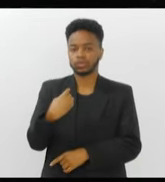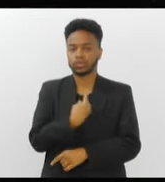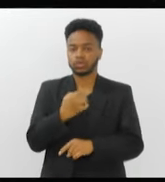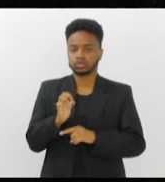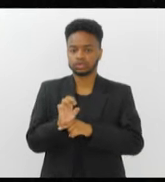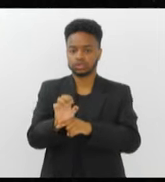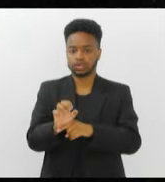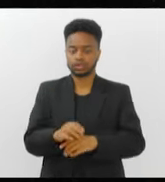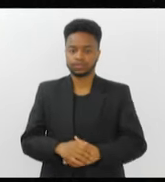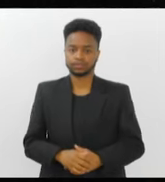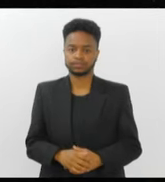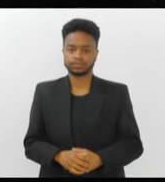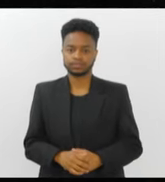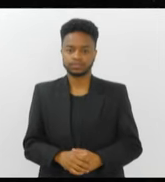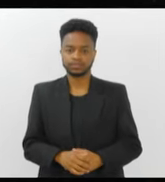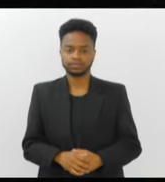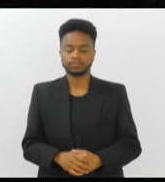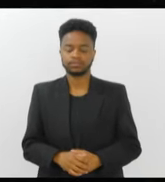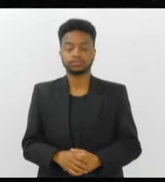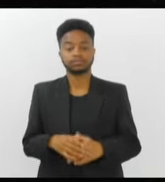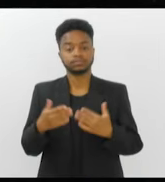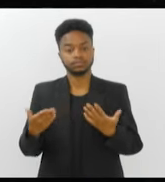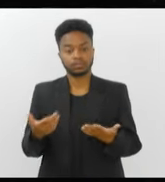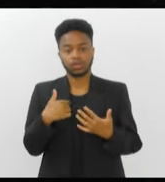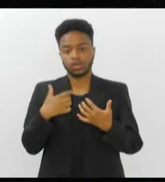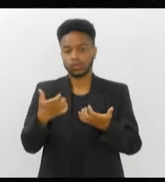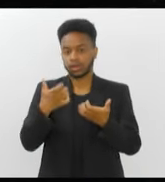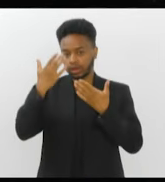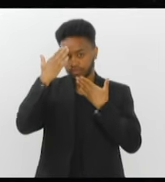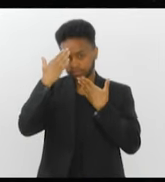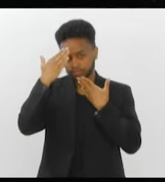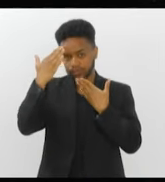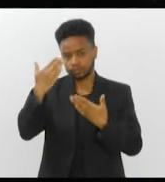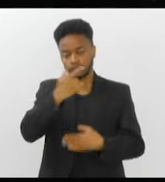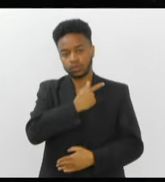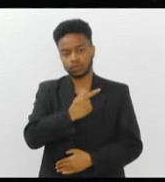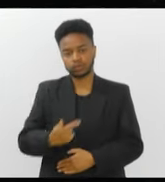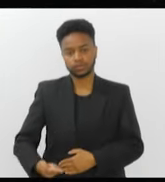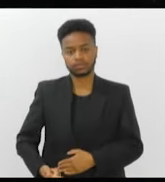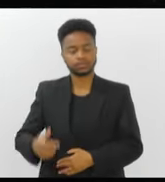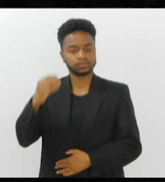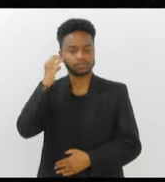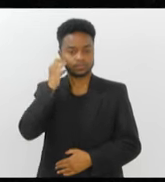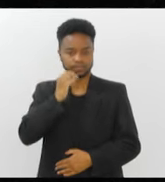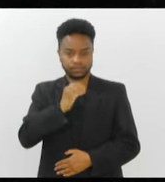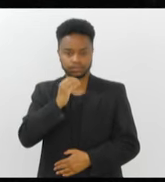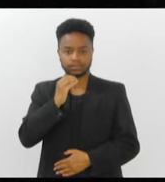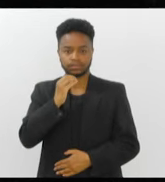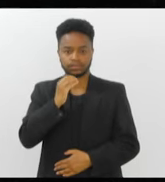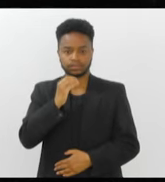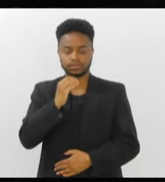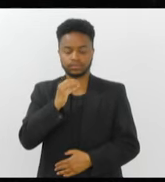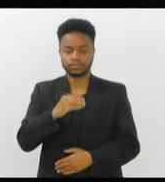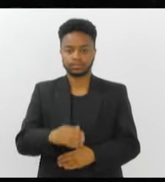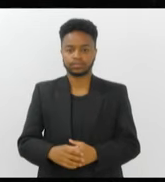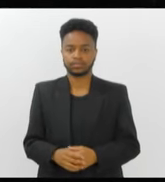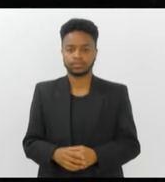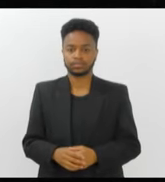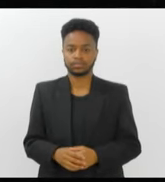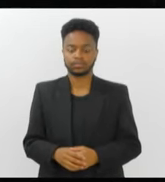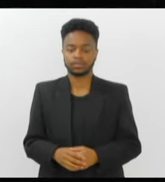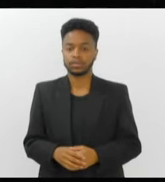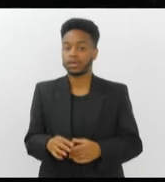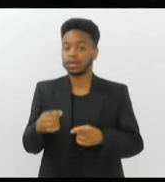Estado. E eu quero aqui agradecer ao governador Cláudio Castro, que mostrando